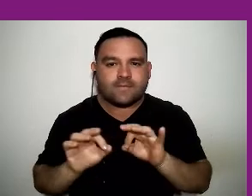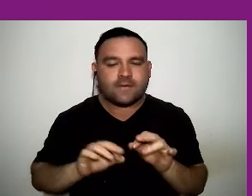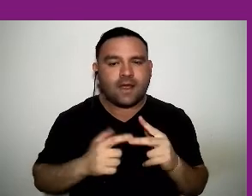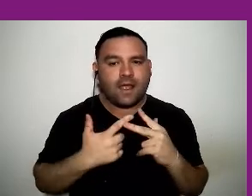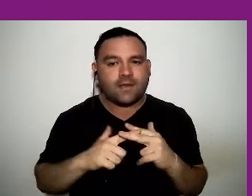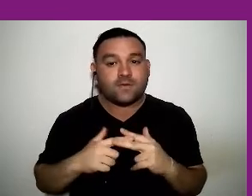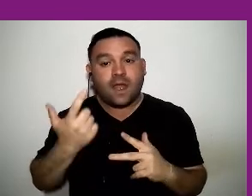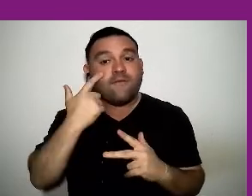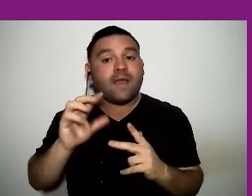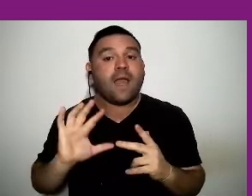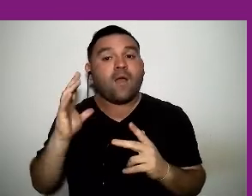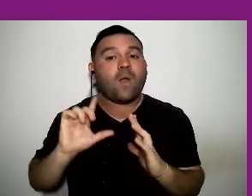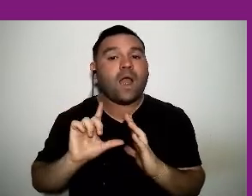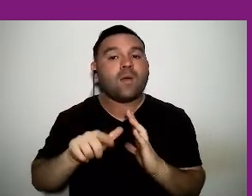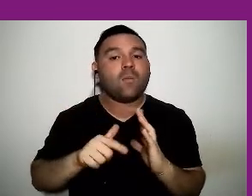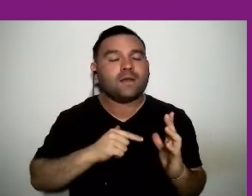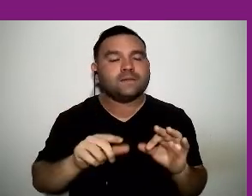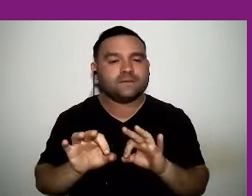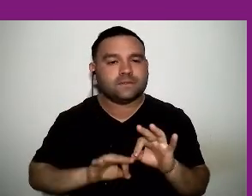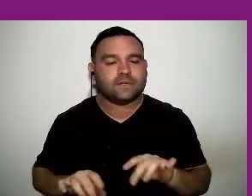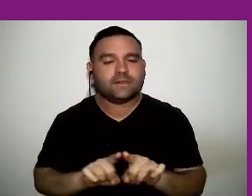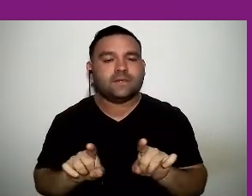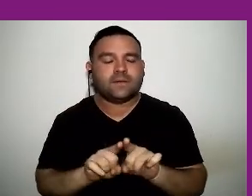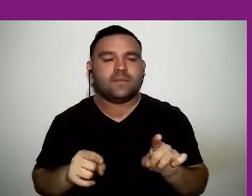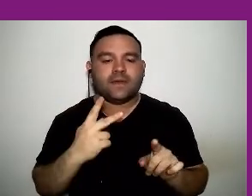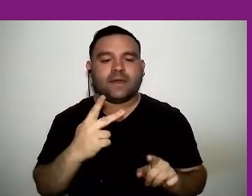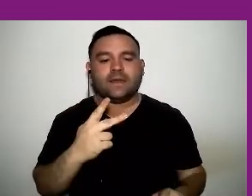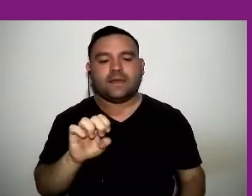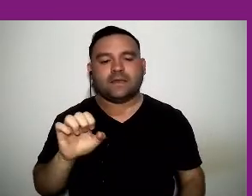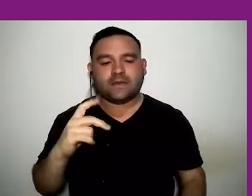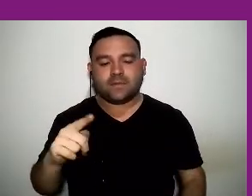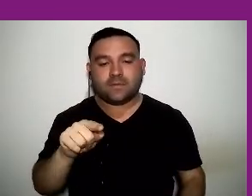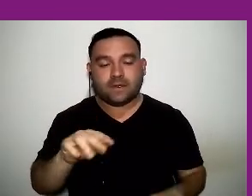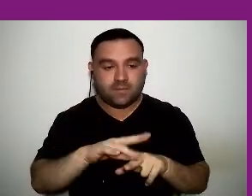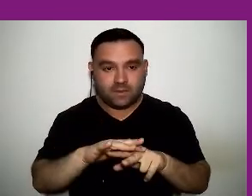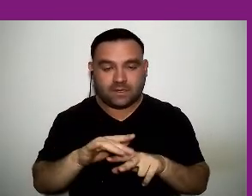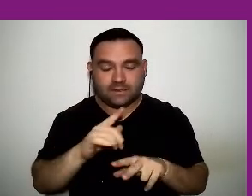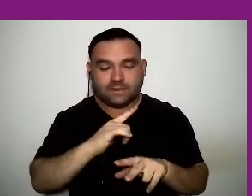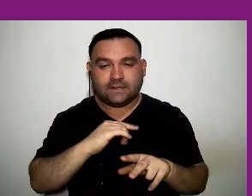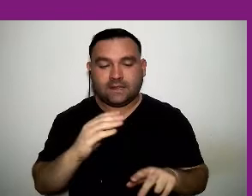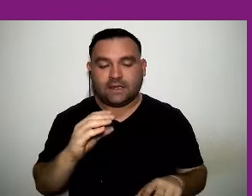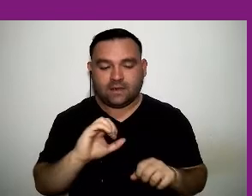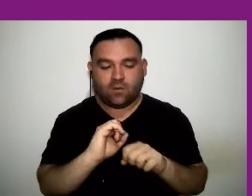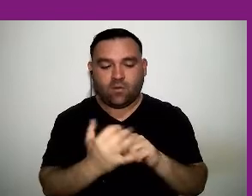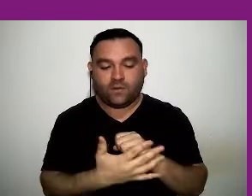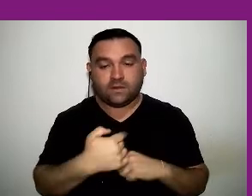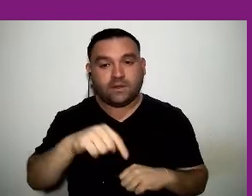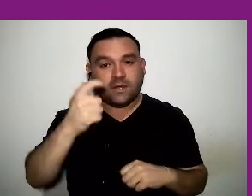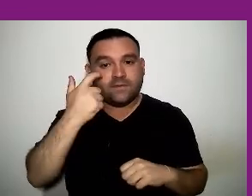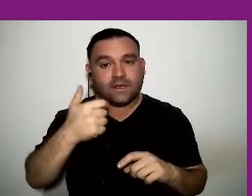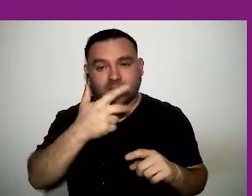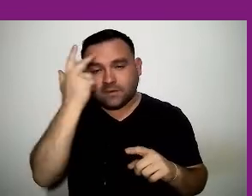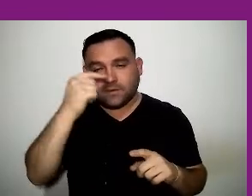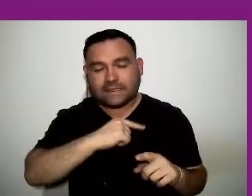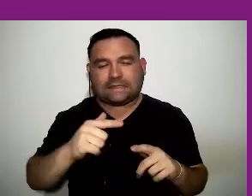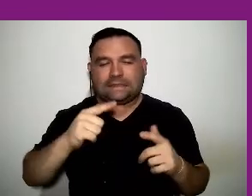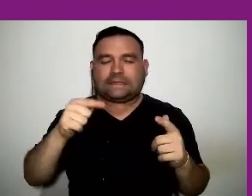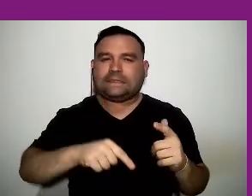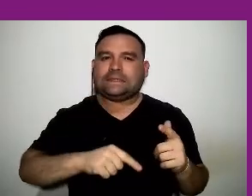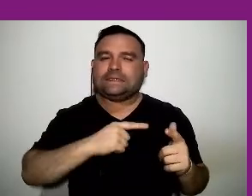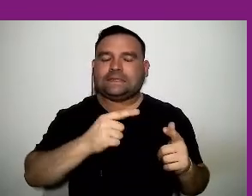aconteceu depois da manobra e da titulação da PIP nesse paciente com COVID. Então, a gente vê que é um paciente